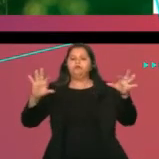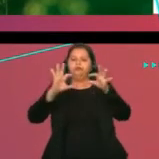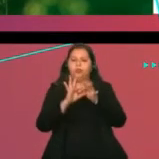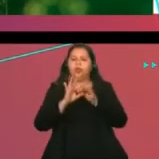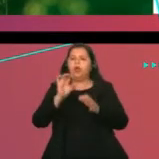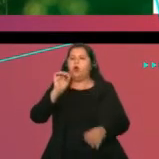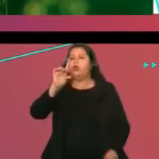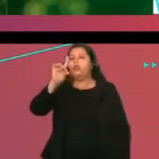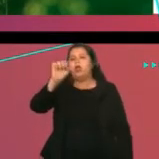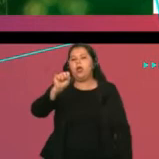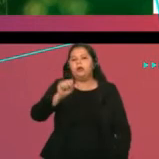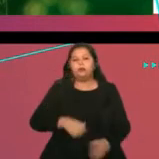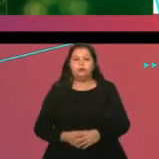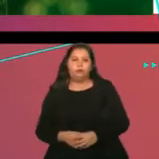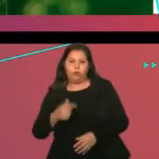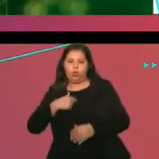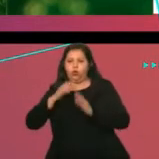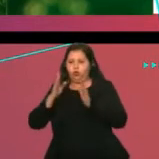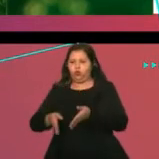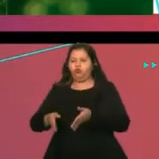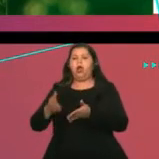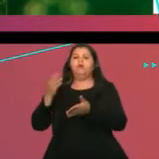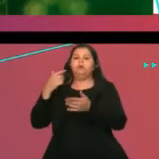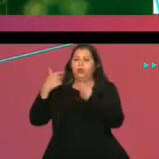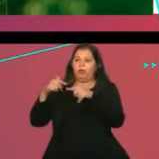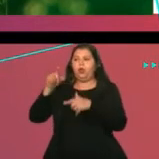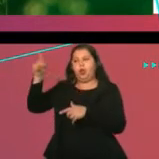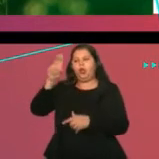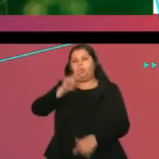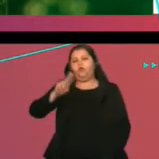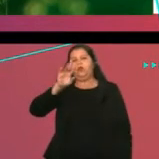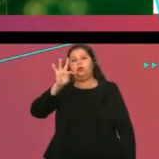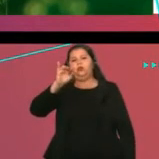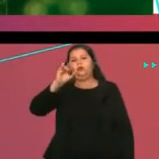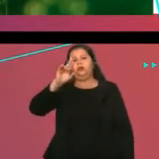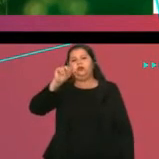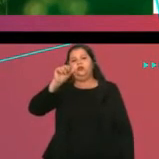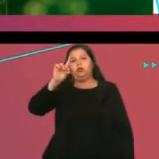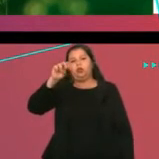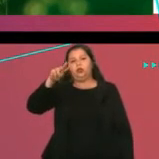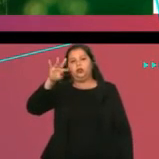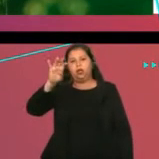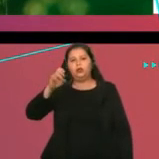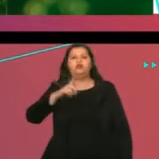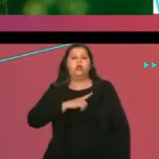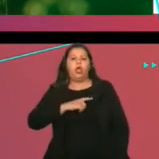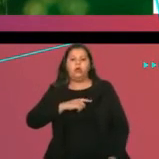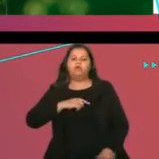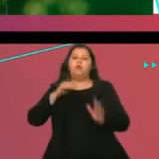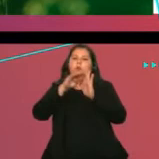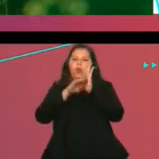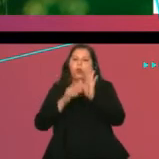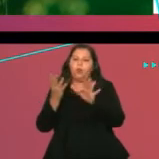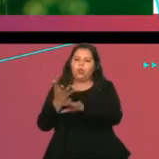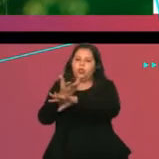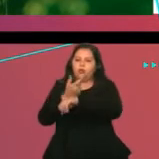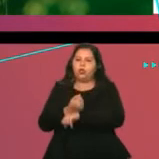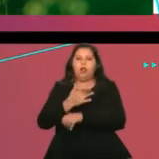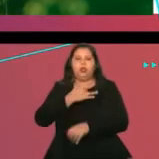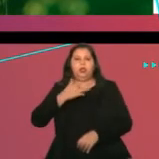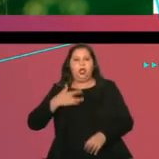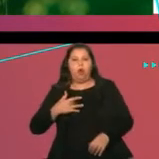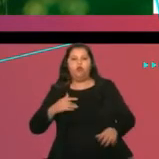10 como eu falei pra vocês lá na universidade terá de se eu tô trabalhando nós trabalhamos um programa entendido nada de saúde ambiente Então